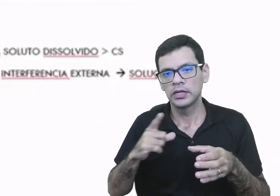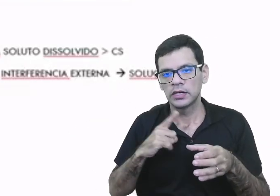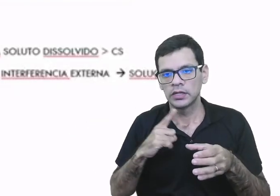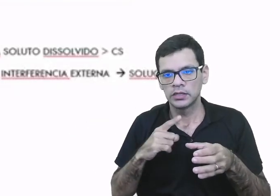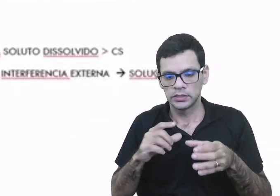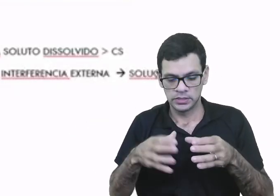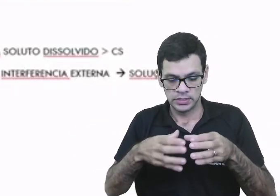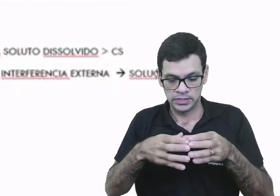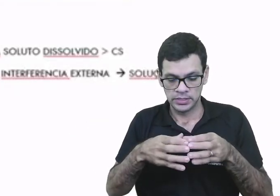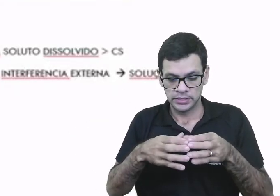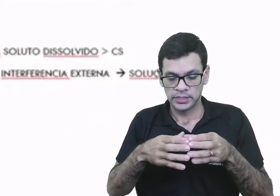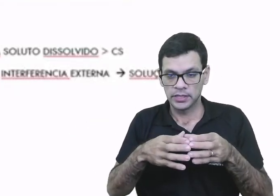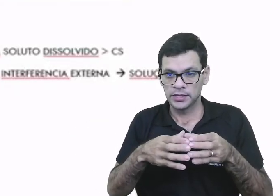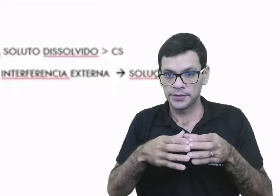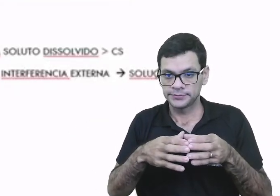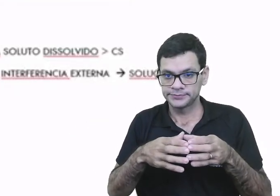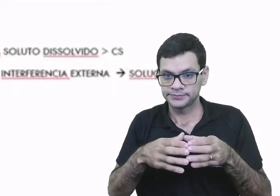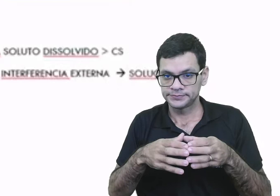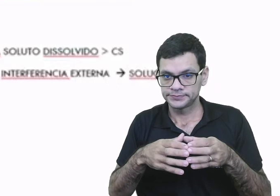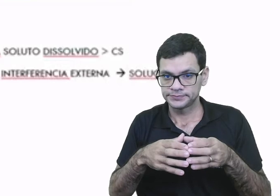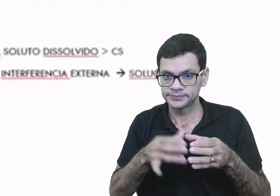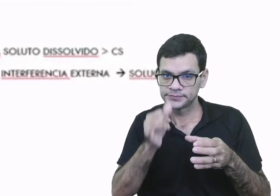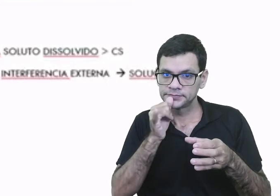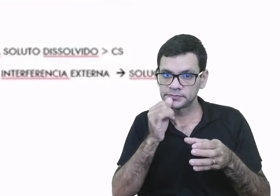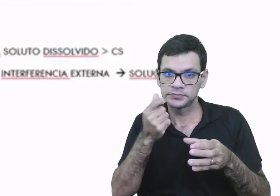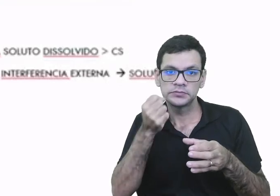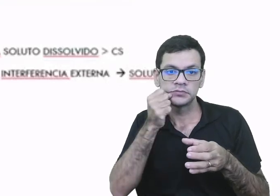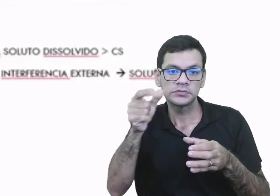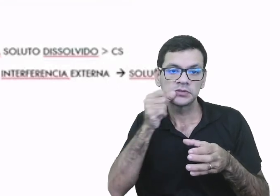38 gramas de sal.